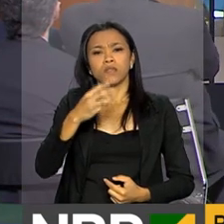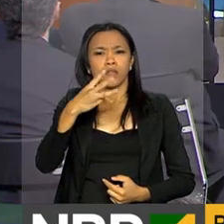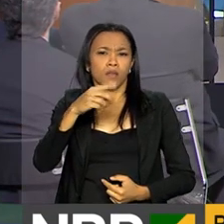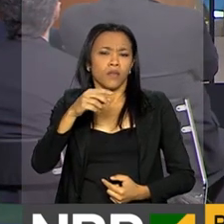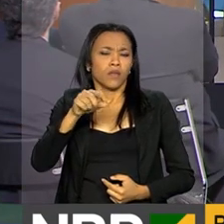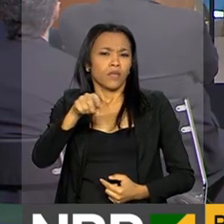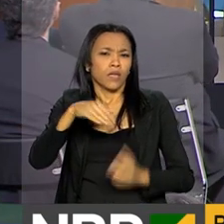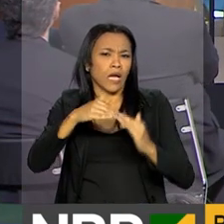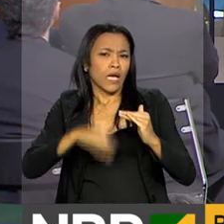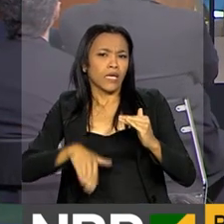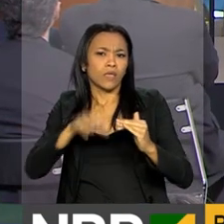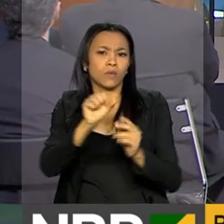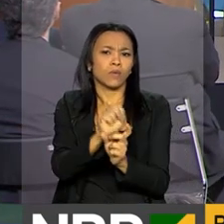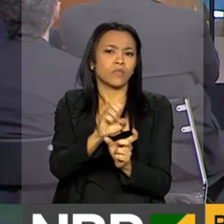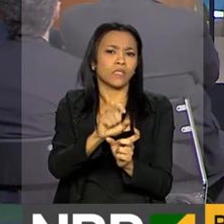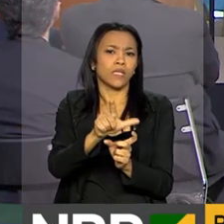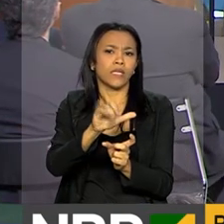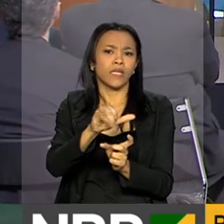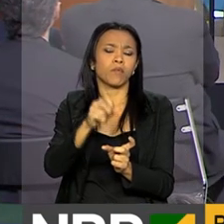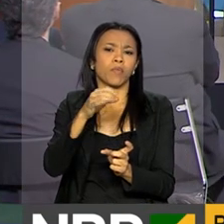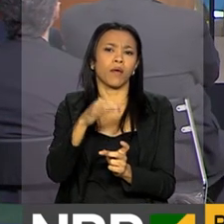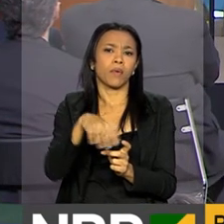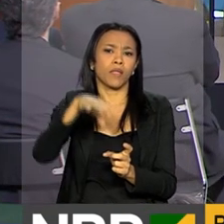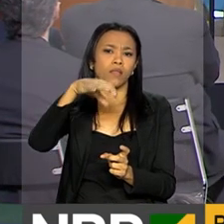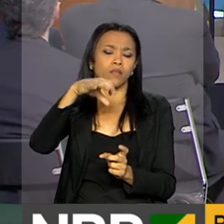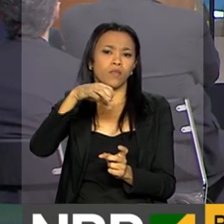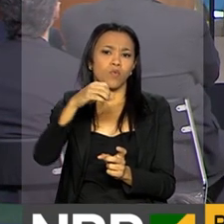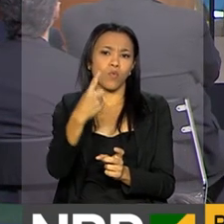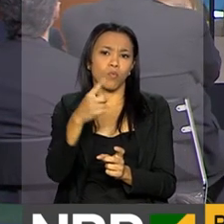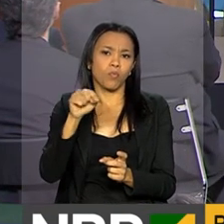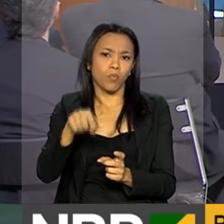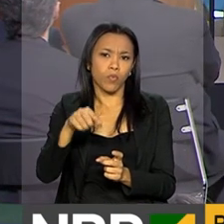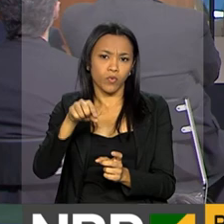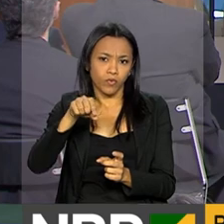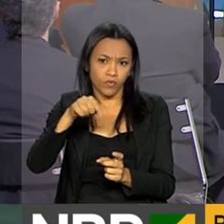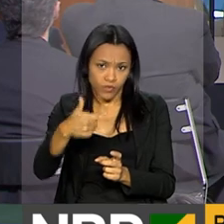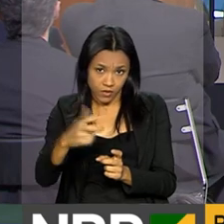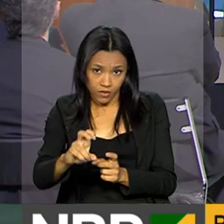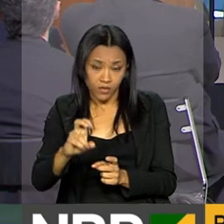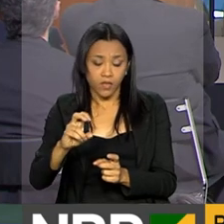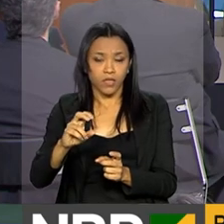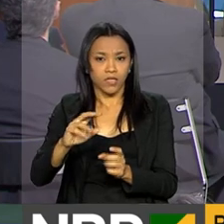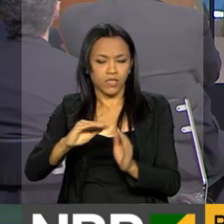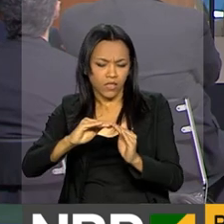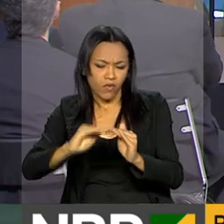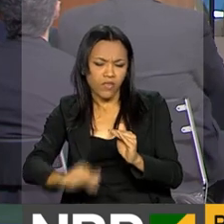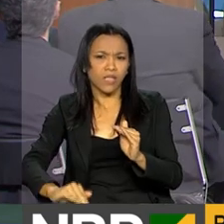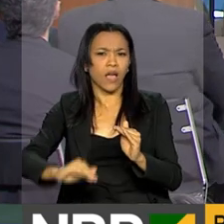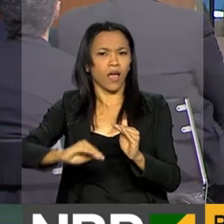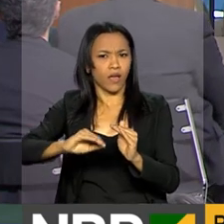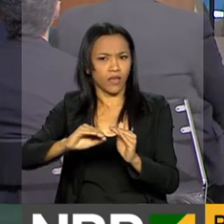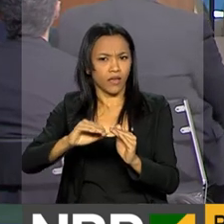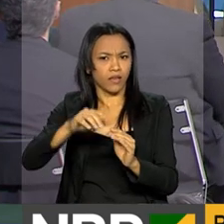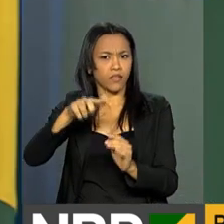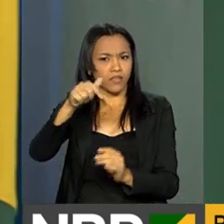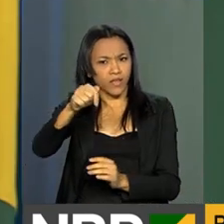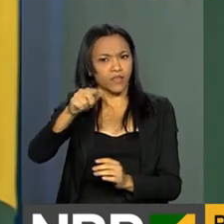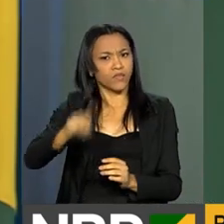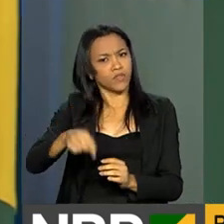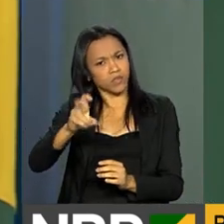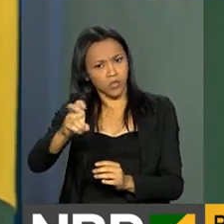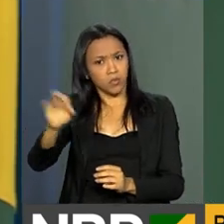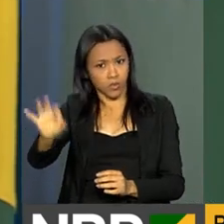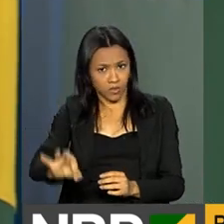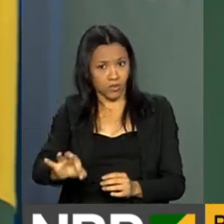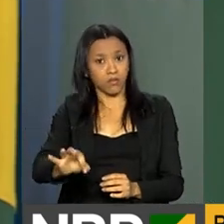de 14,25 para 9,25, a indicar que no final do ano talvez estejamos em 7,5%,